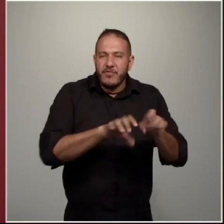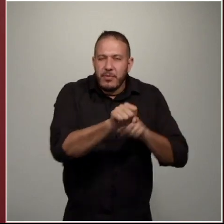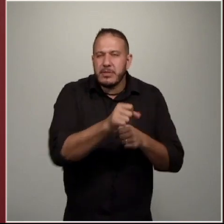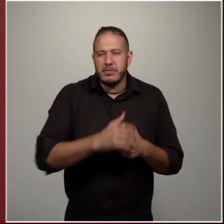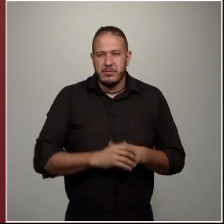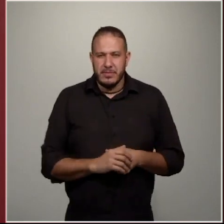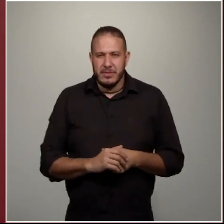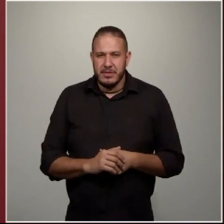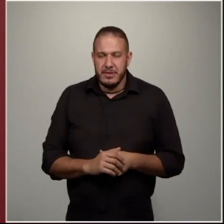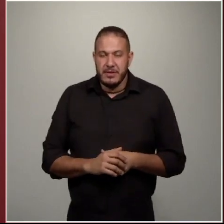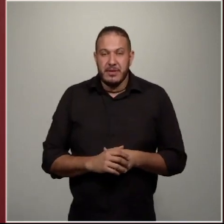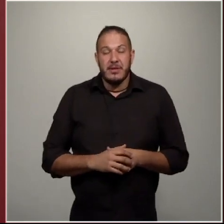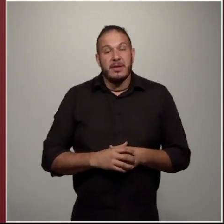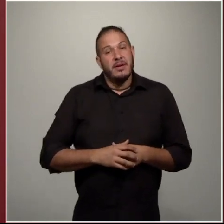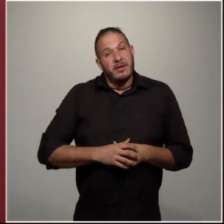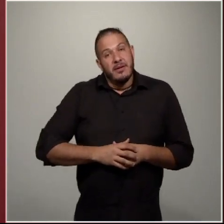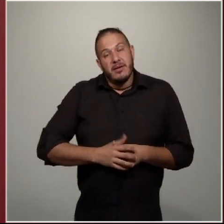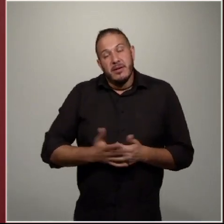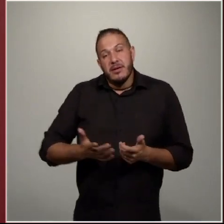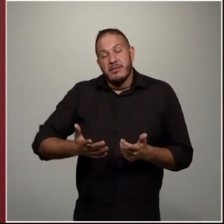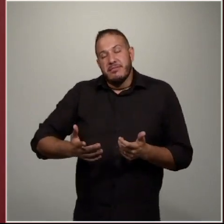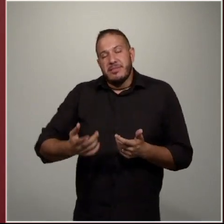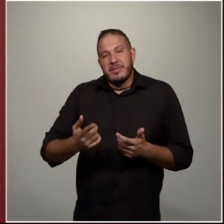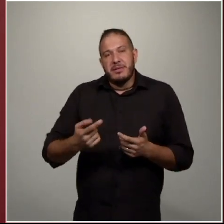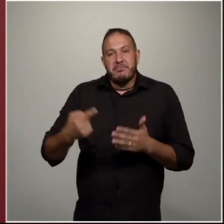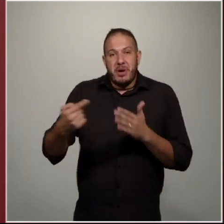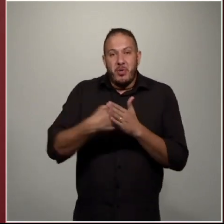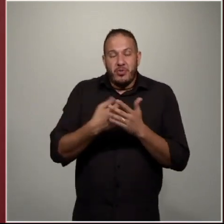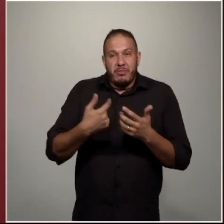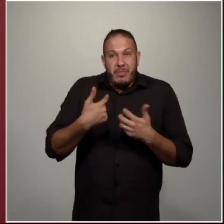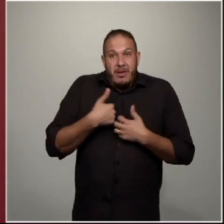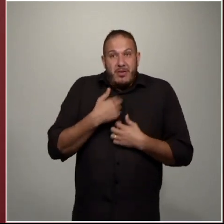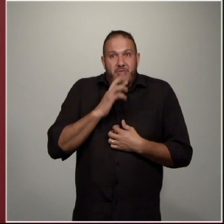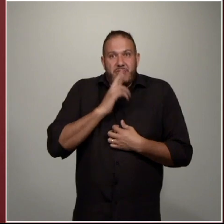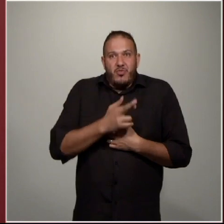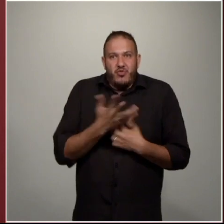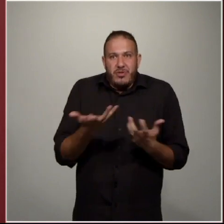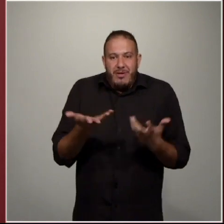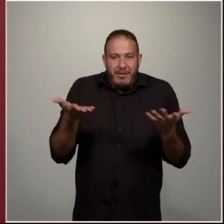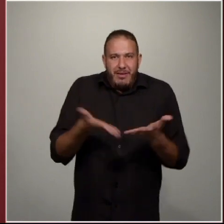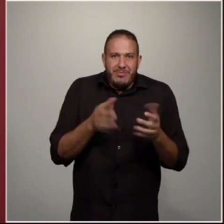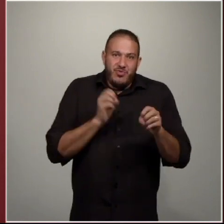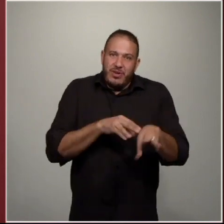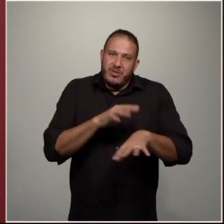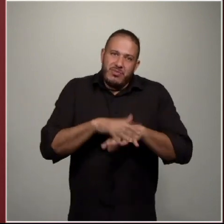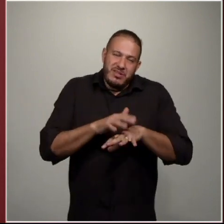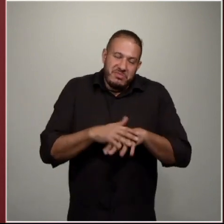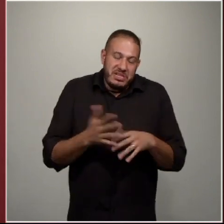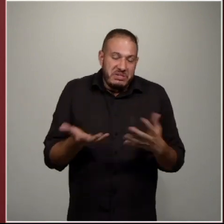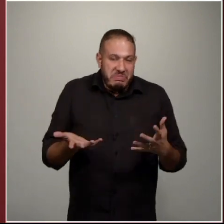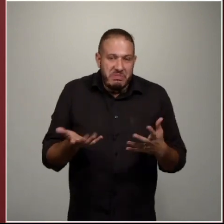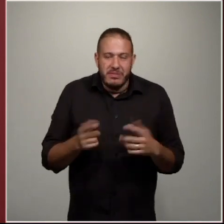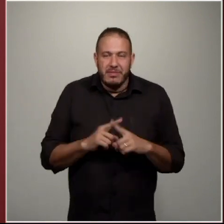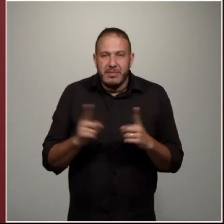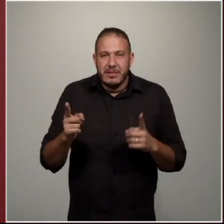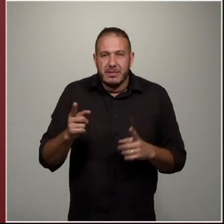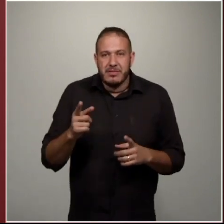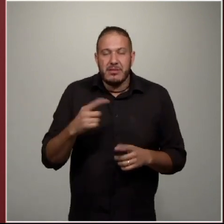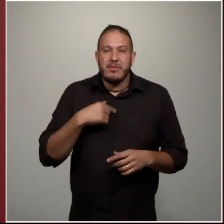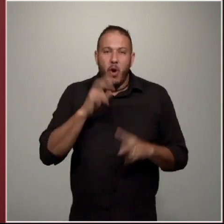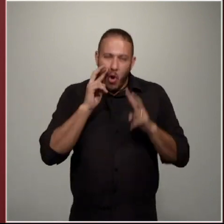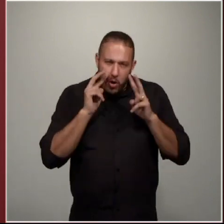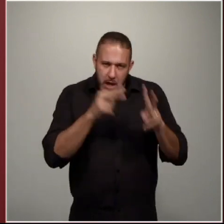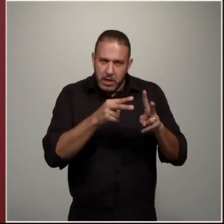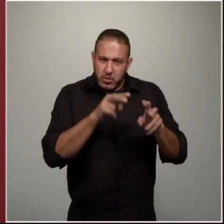uma é uma pergunta que não cabe muito bem eu responder aqui na disciplina de educação matemática mas acho que do ponto de vista da educação